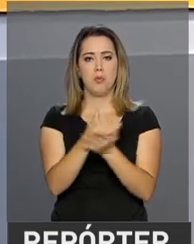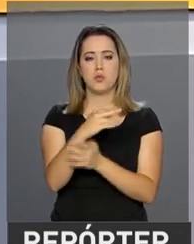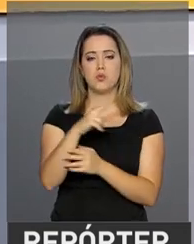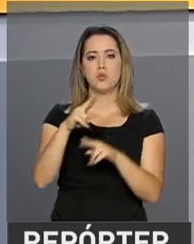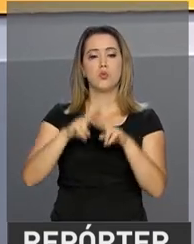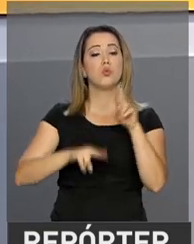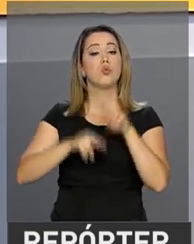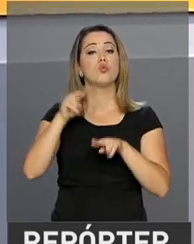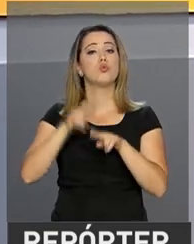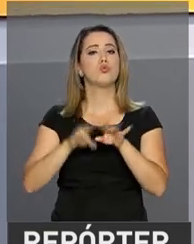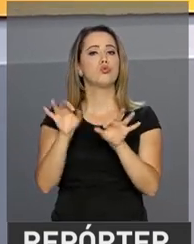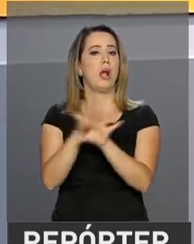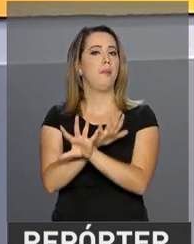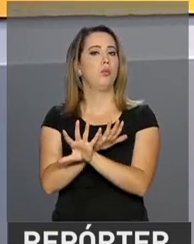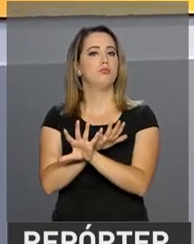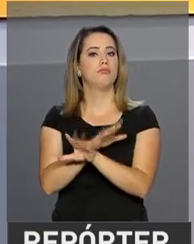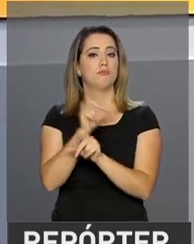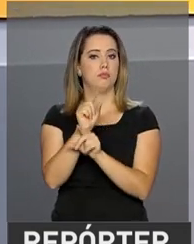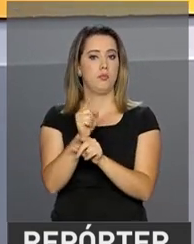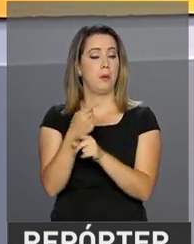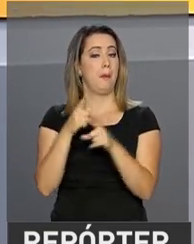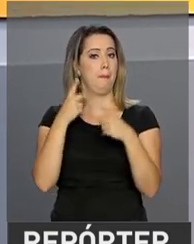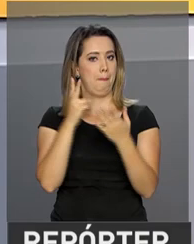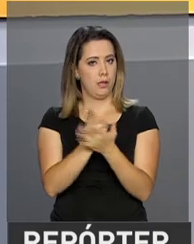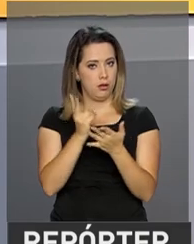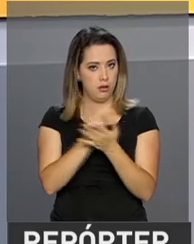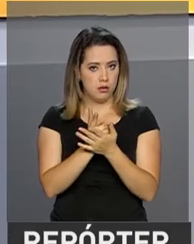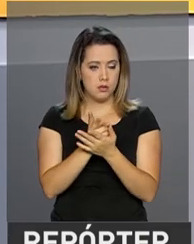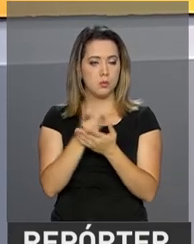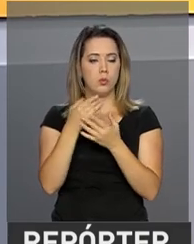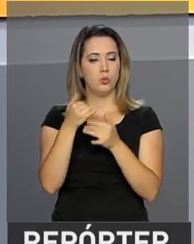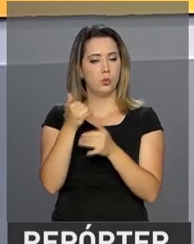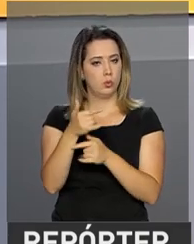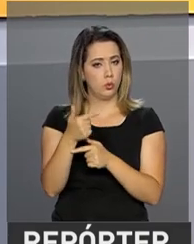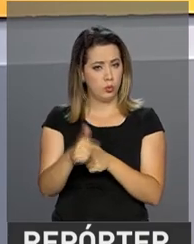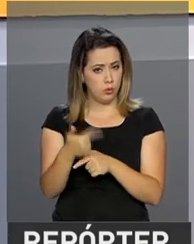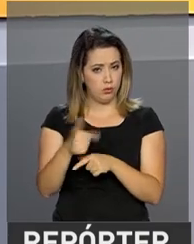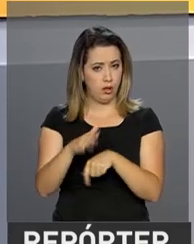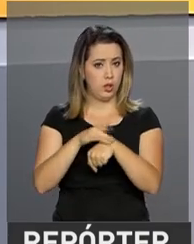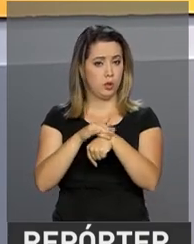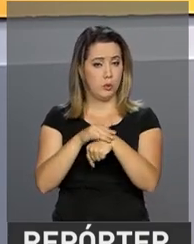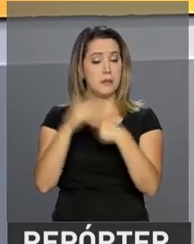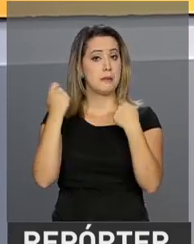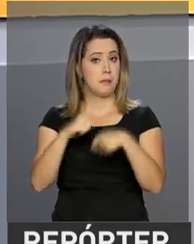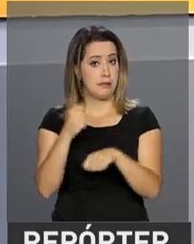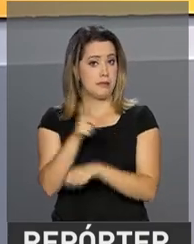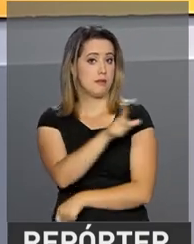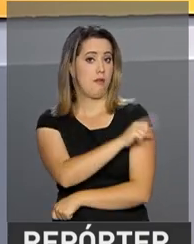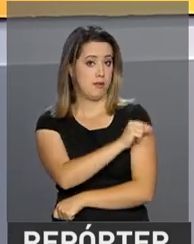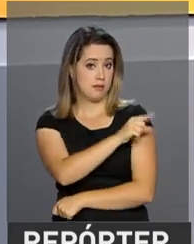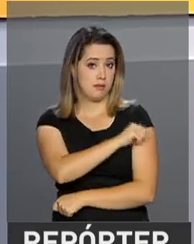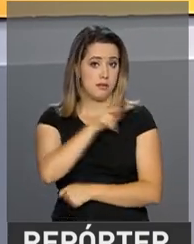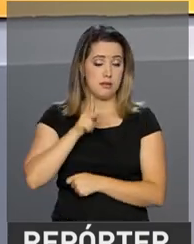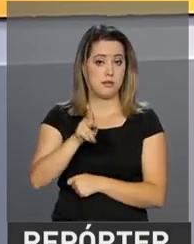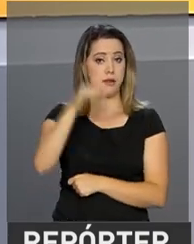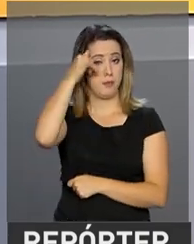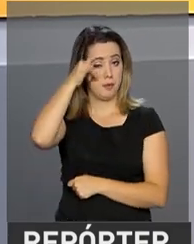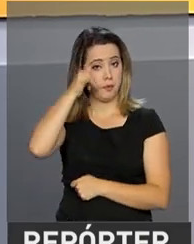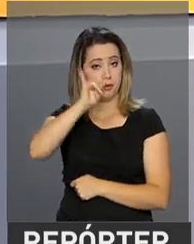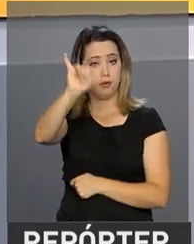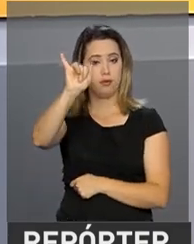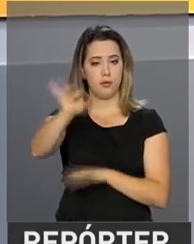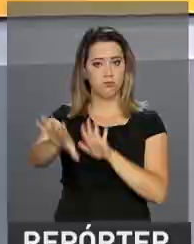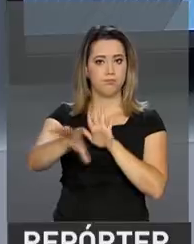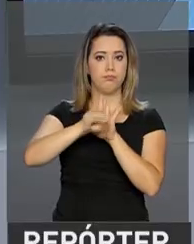junho. Apesar do resultado, o Ministério da Saúde recomenda que a vacinação contra a doença deva continuar para prevenir a